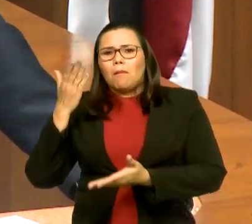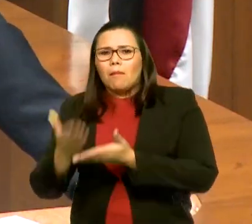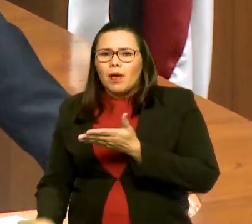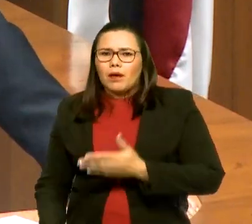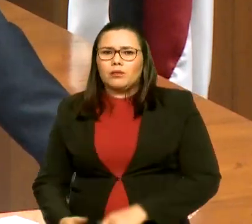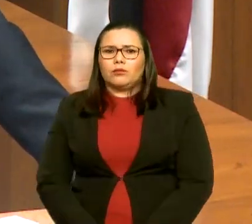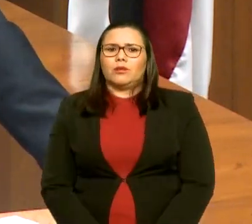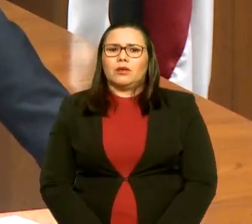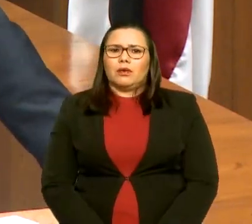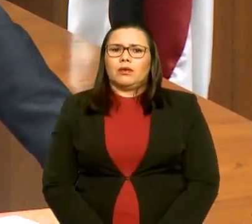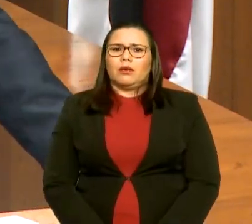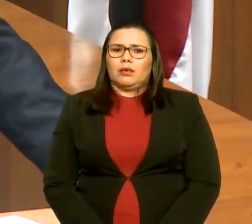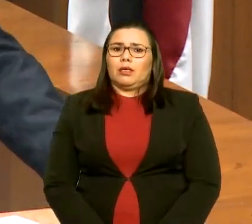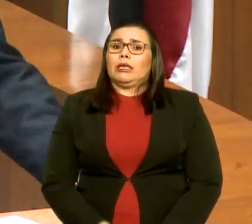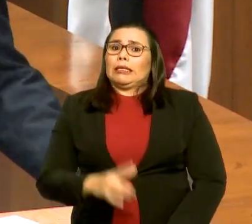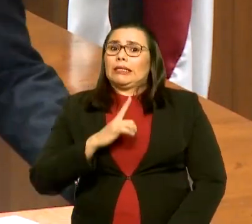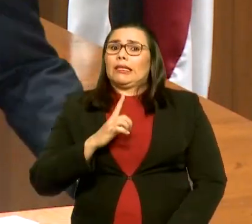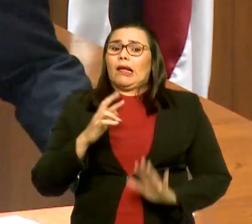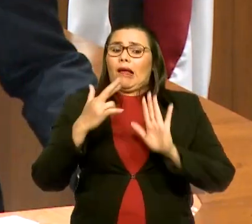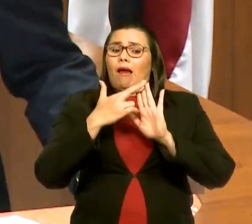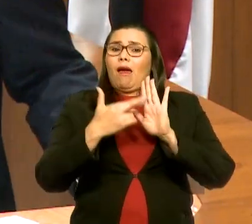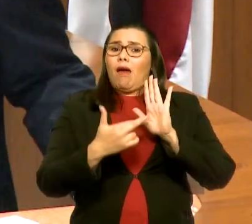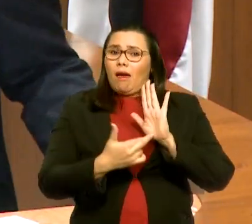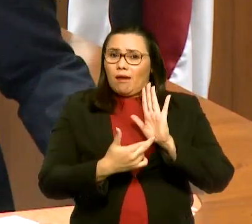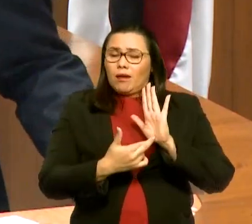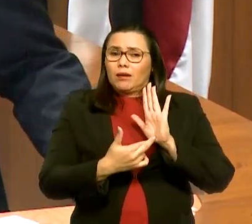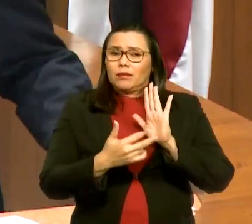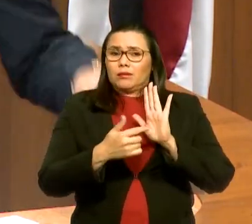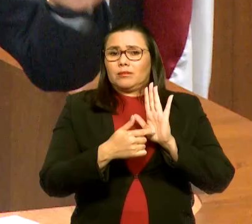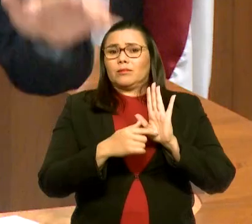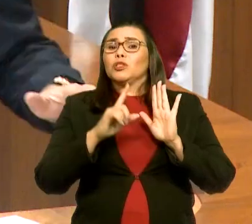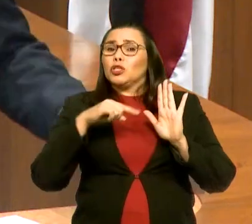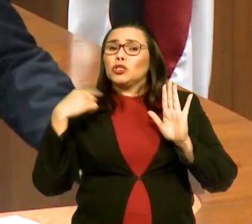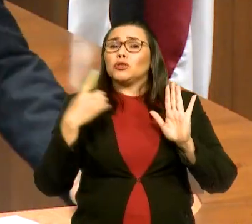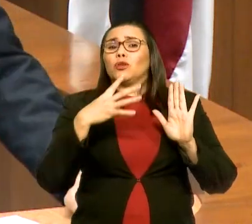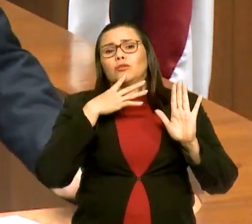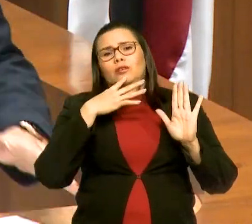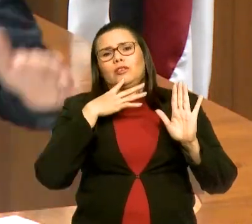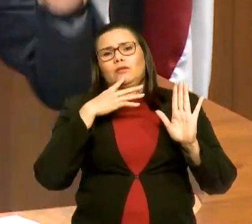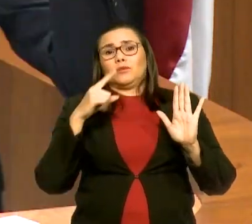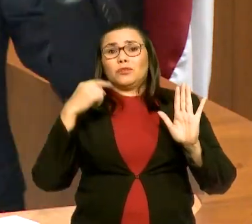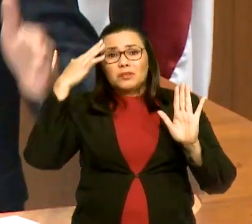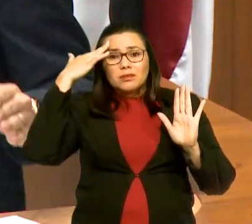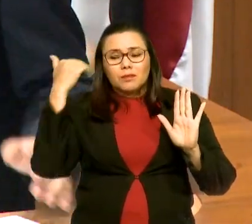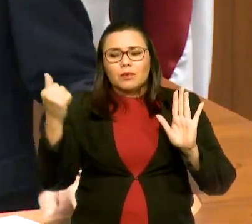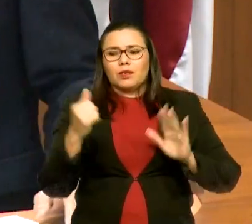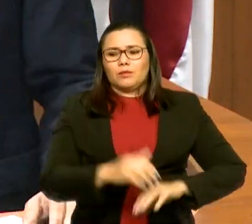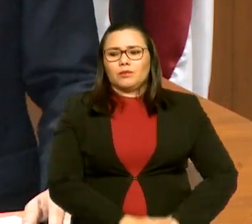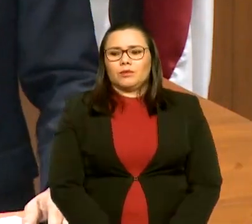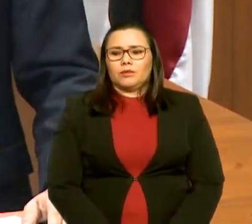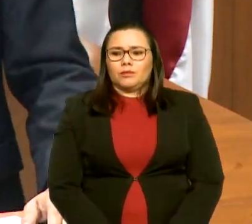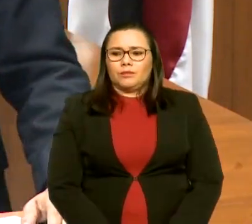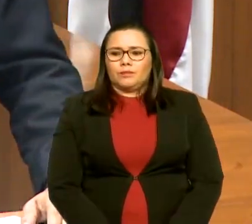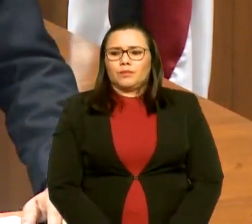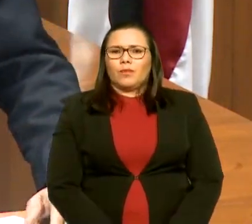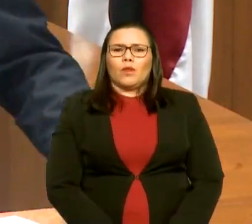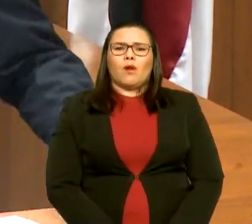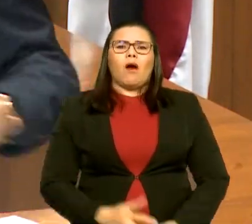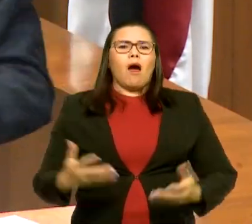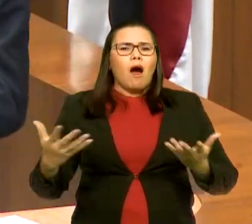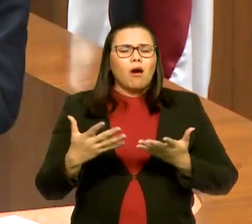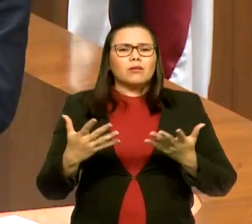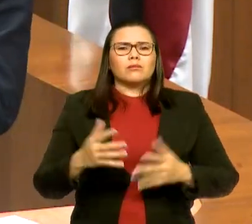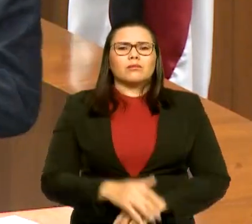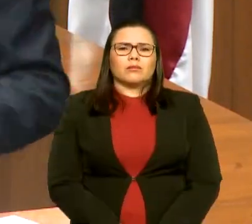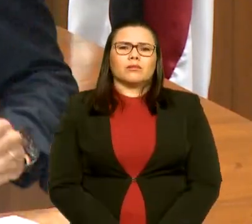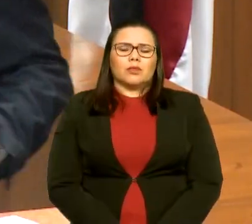jogo. Não é possível a gente estar aqui celebrando a sessão, celebrando a posse da mesa,